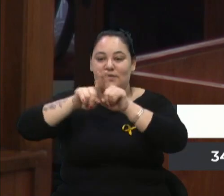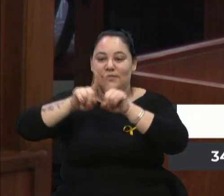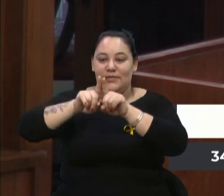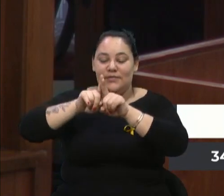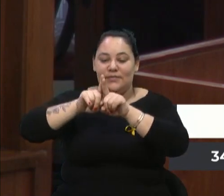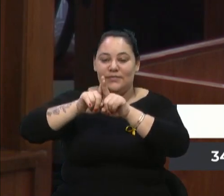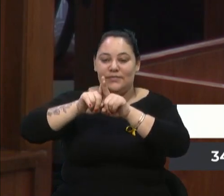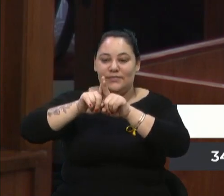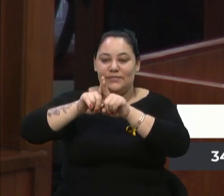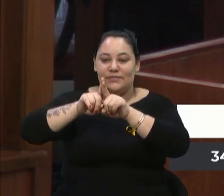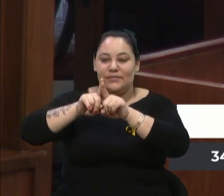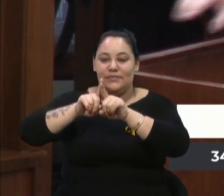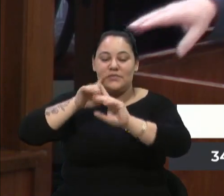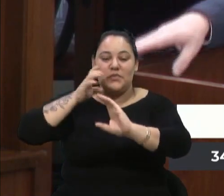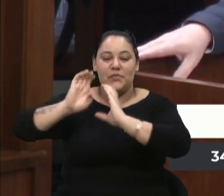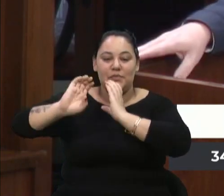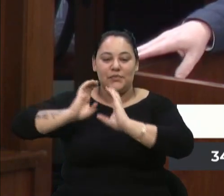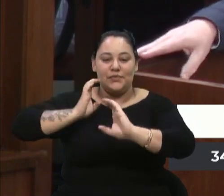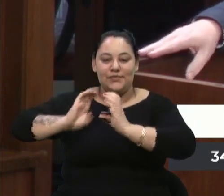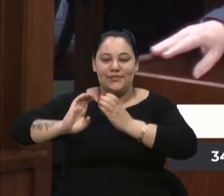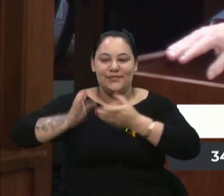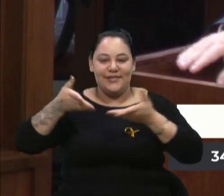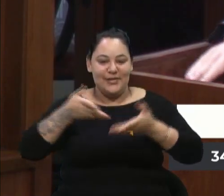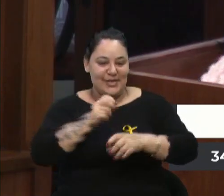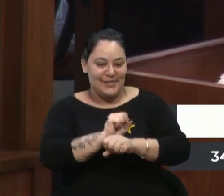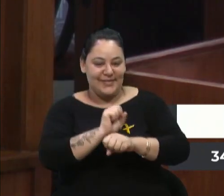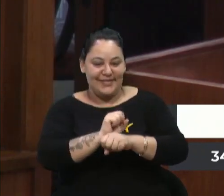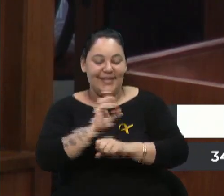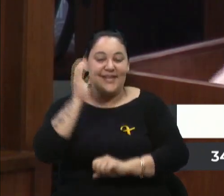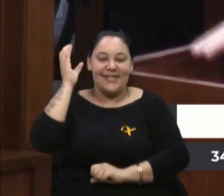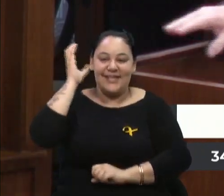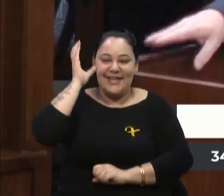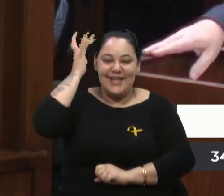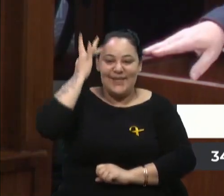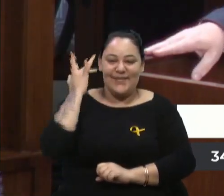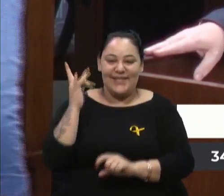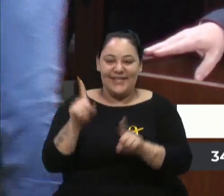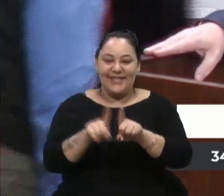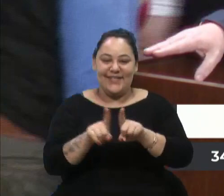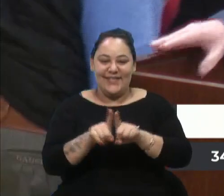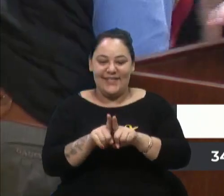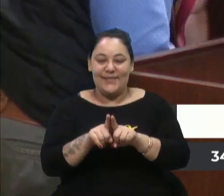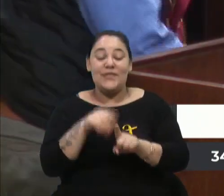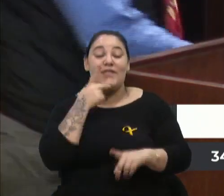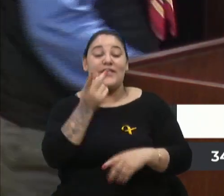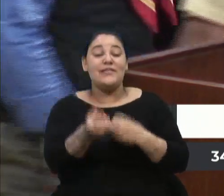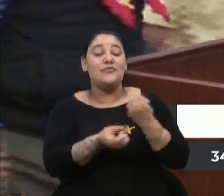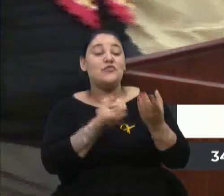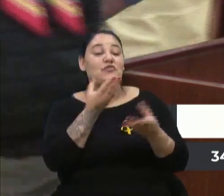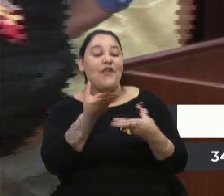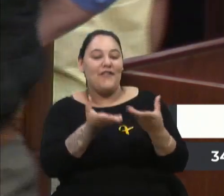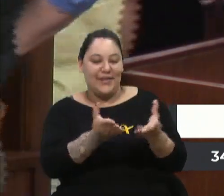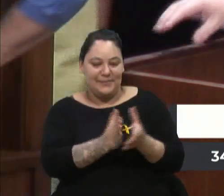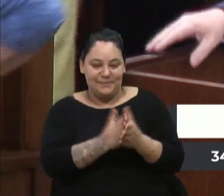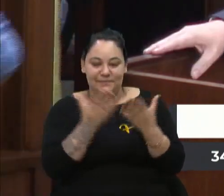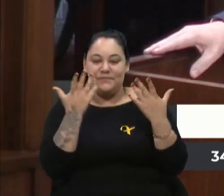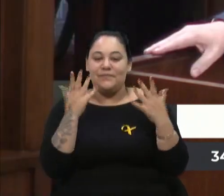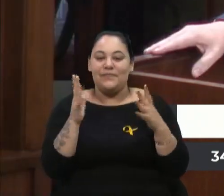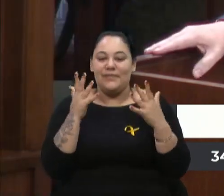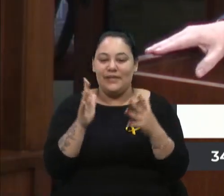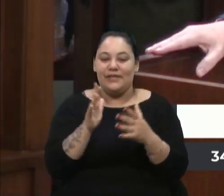hino. Estamos no aguardo do Cadore amanhã também para a declamação. Parabéns a